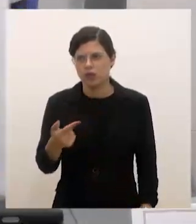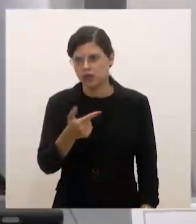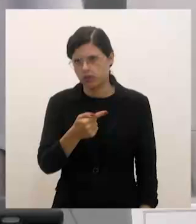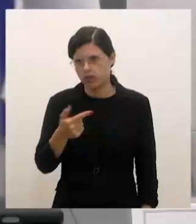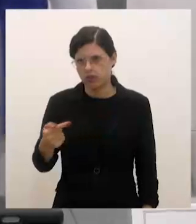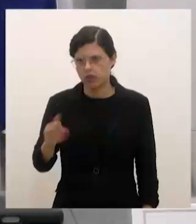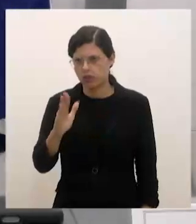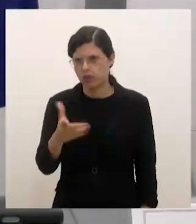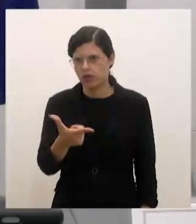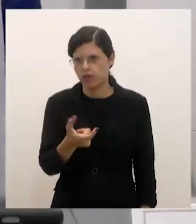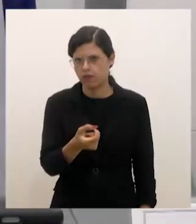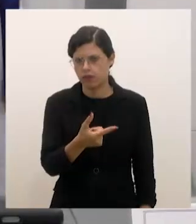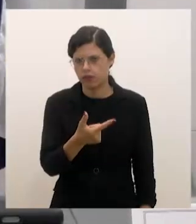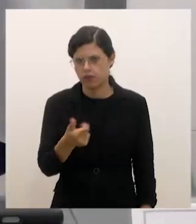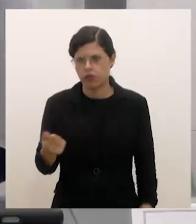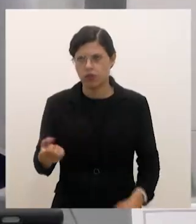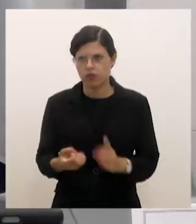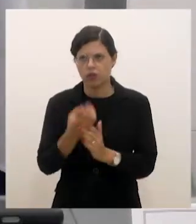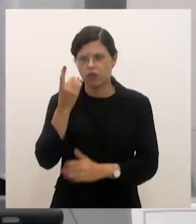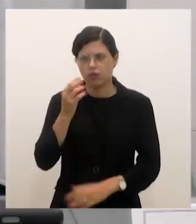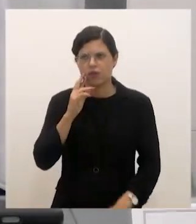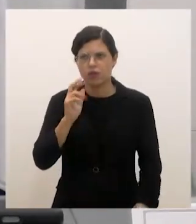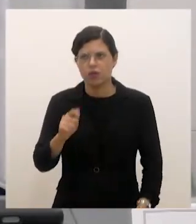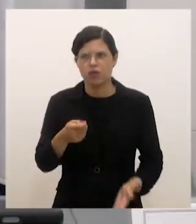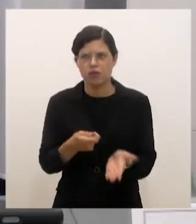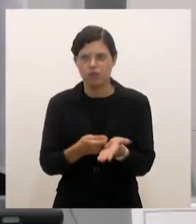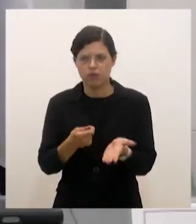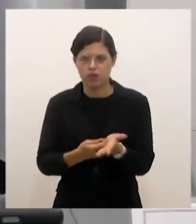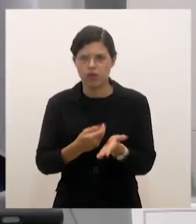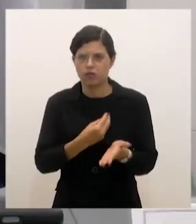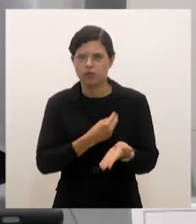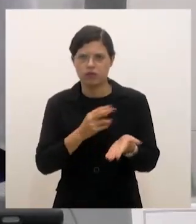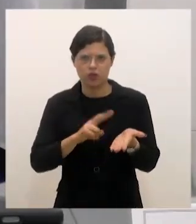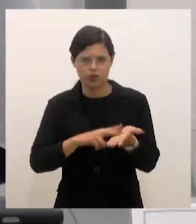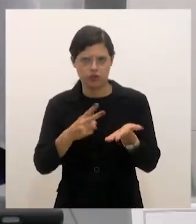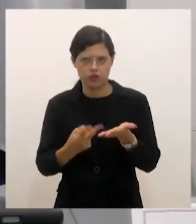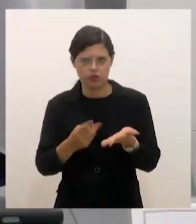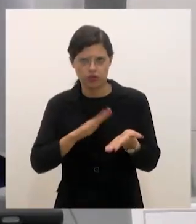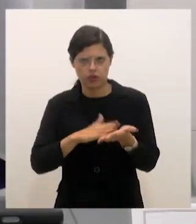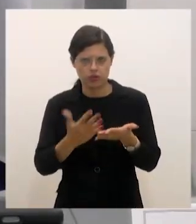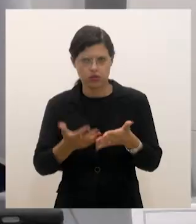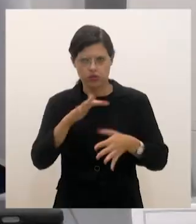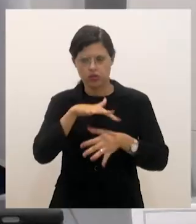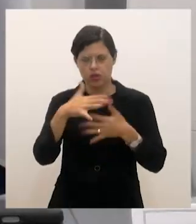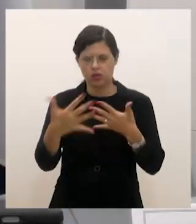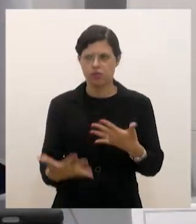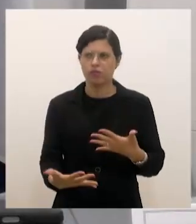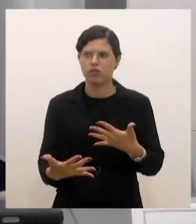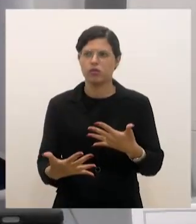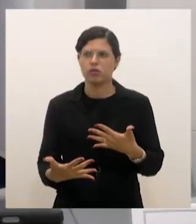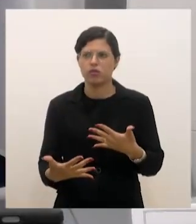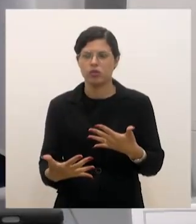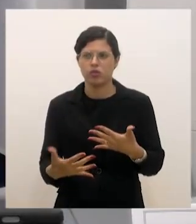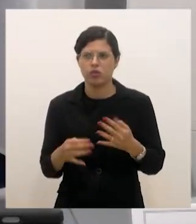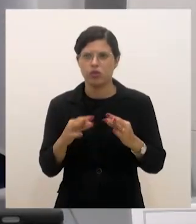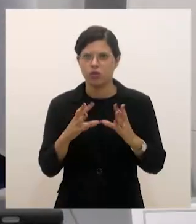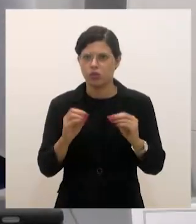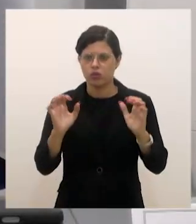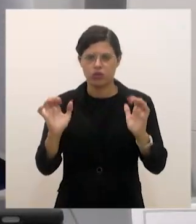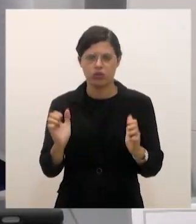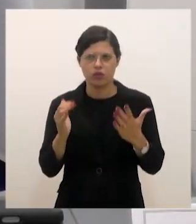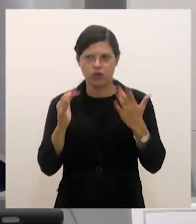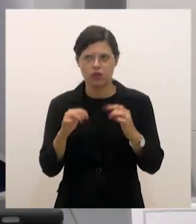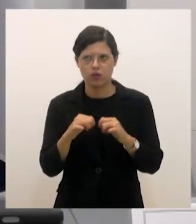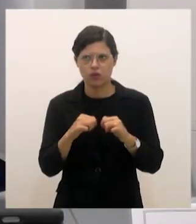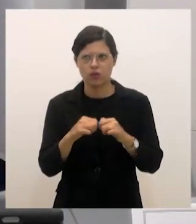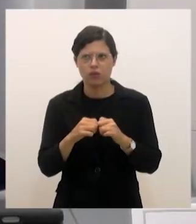de 21, de autoria do deputado Rodrigo Amorim, que obriga a presença de tradutor e intérprete da língua brasileira de sinais, Libras, em todos os eventos realizados